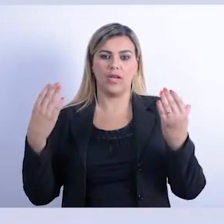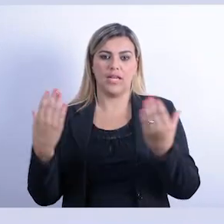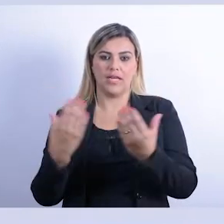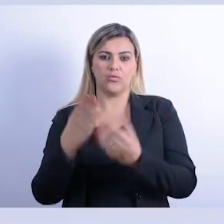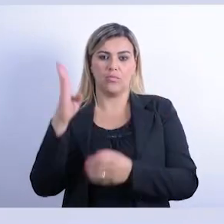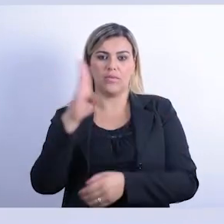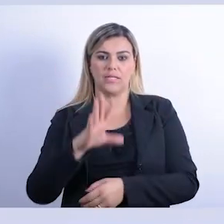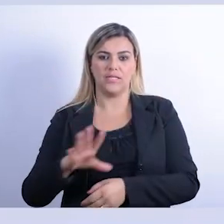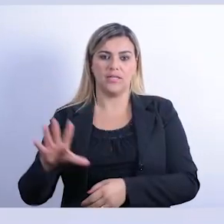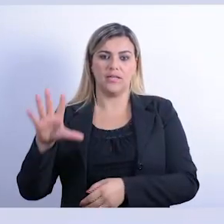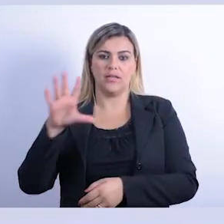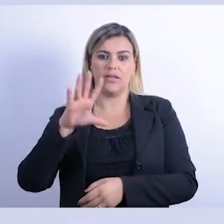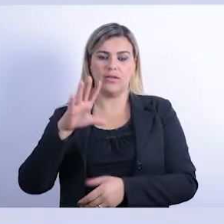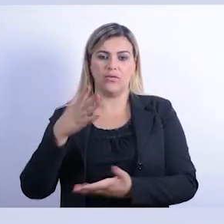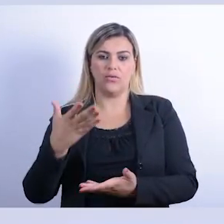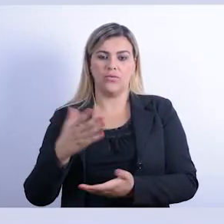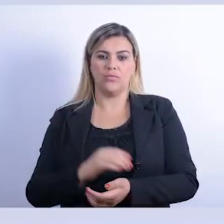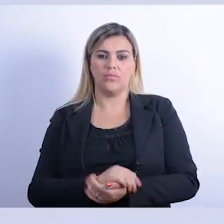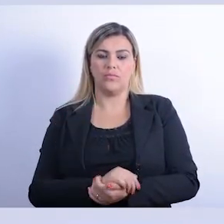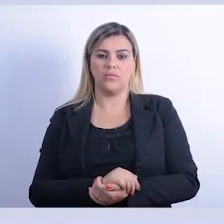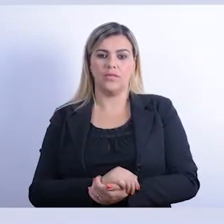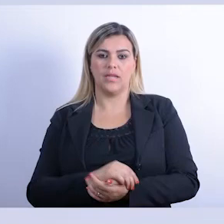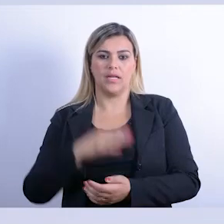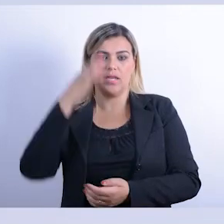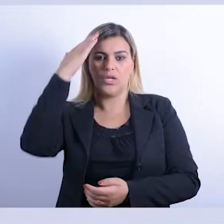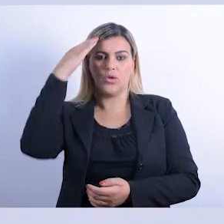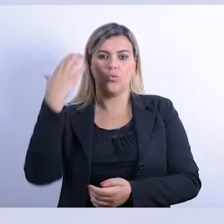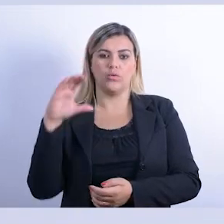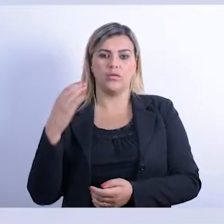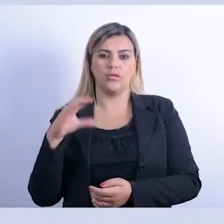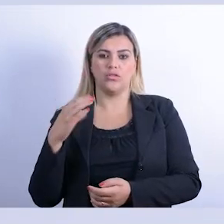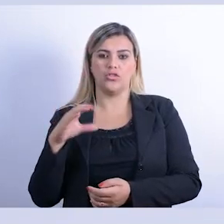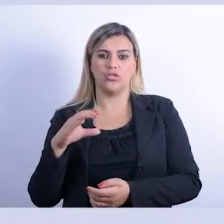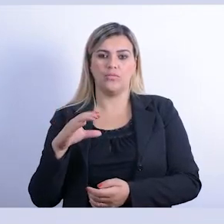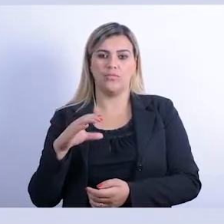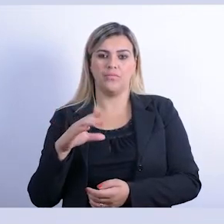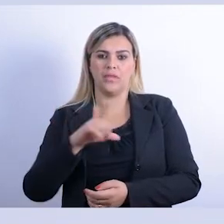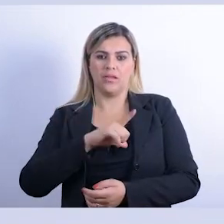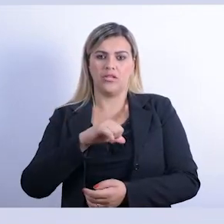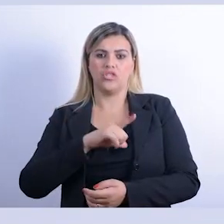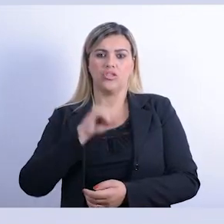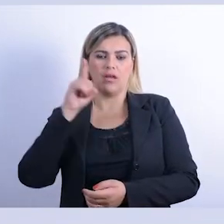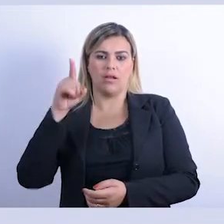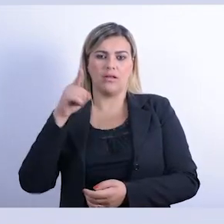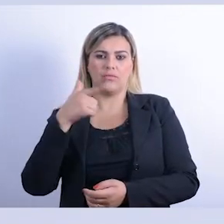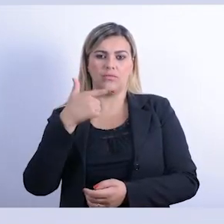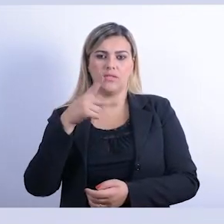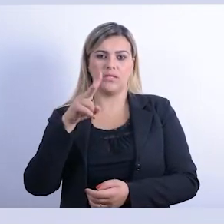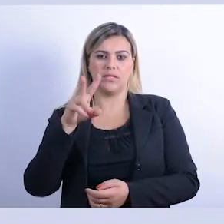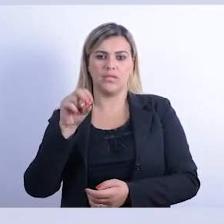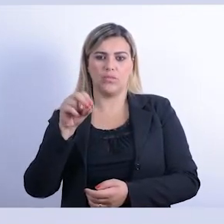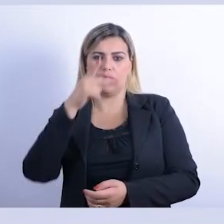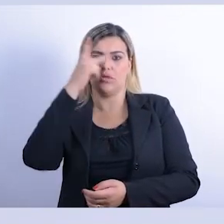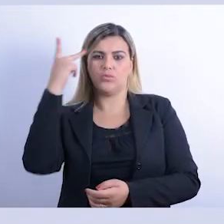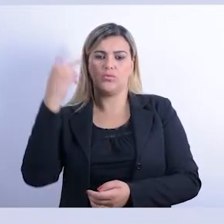ao Congresso Brasileiro de Fisioterapia em Curitiba, e lá tinham